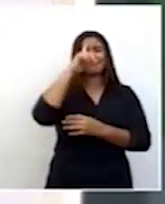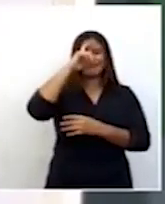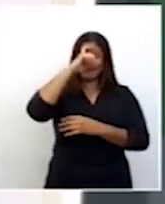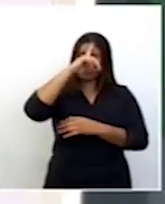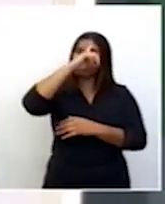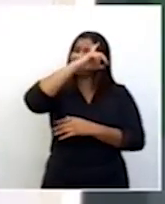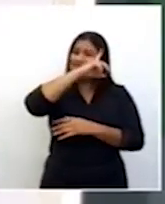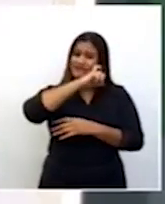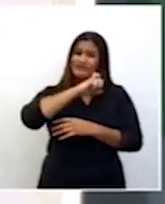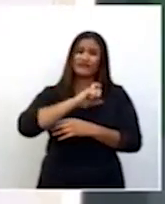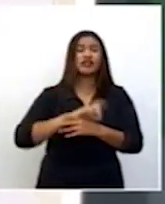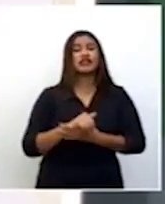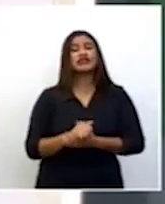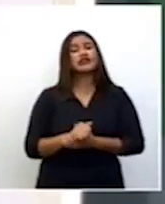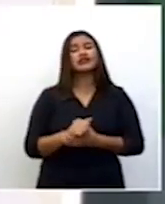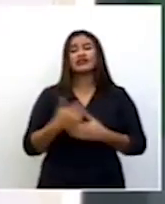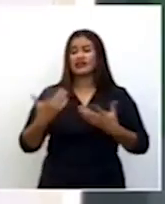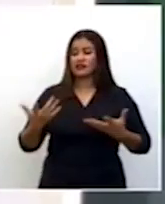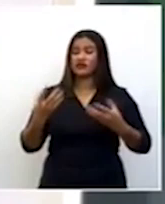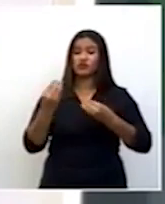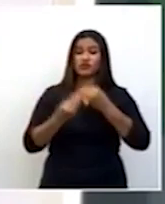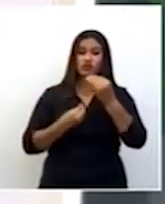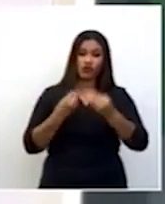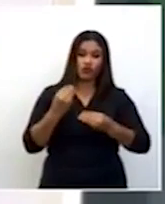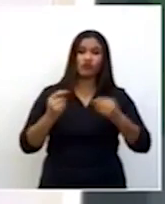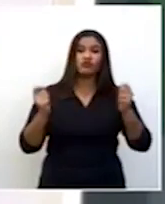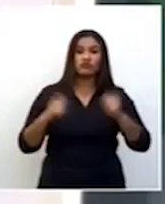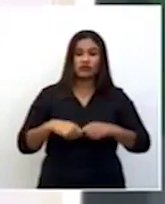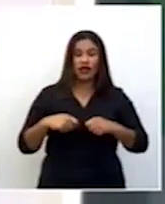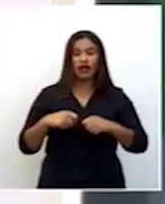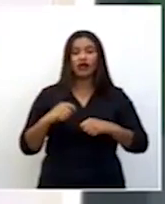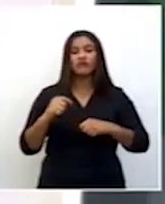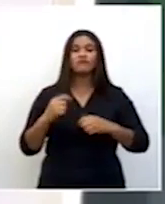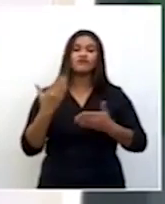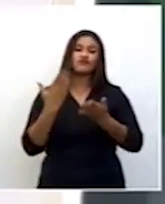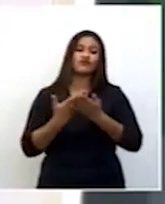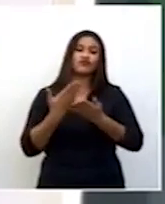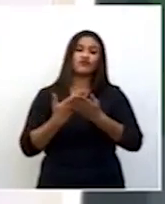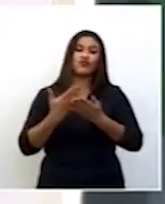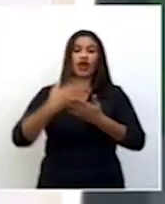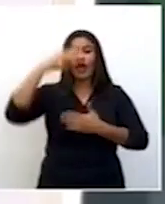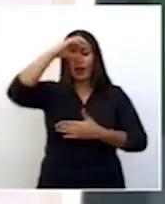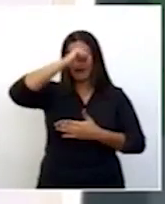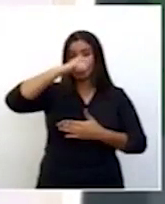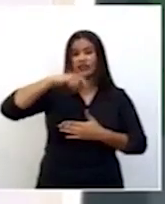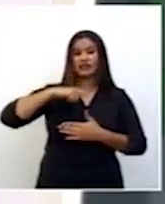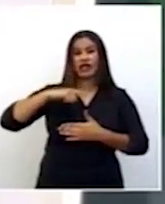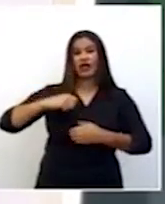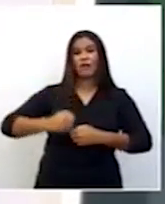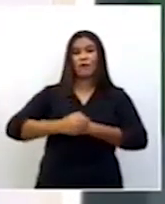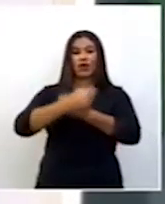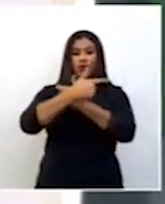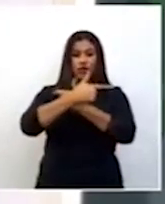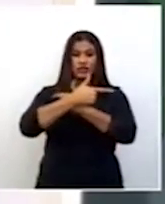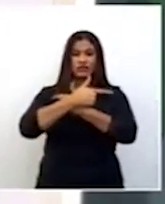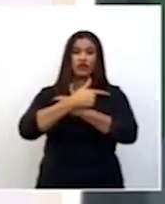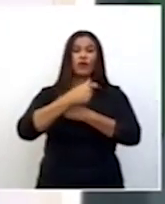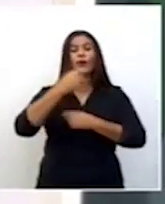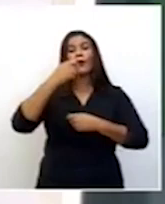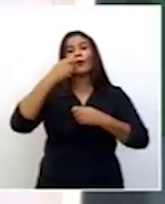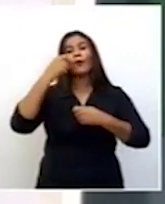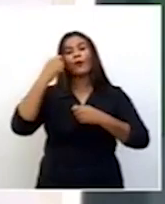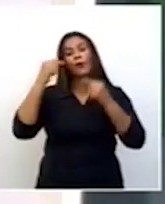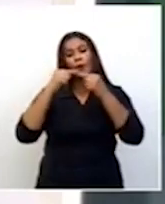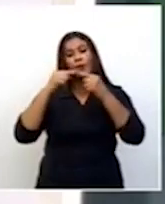coisa muito trabalhosa. O que nós vamos aprender? Tem uma equação que eu consigo fazer essa